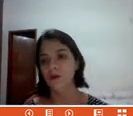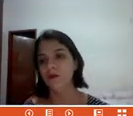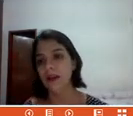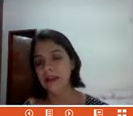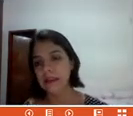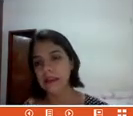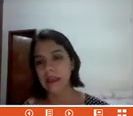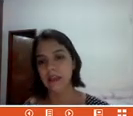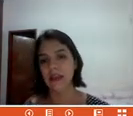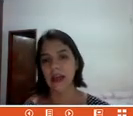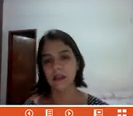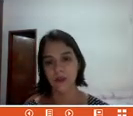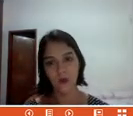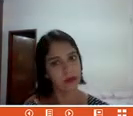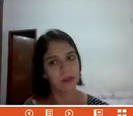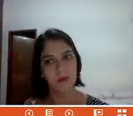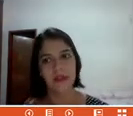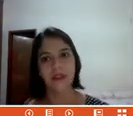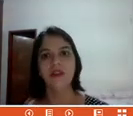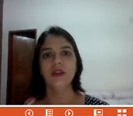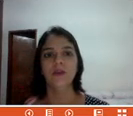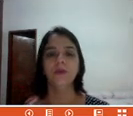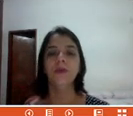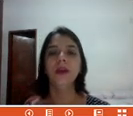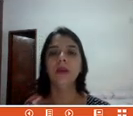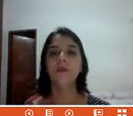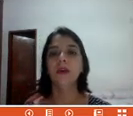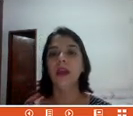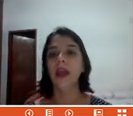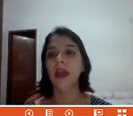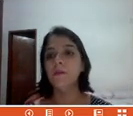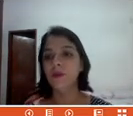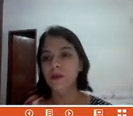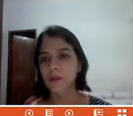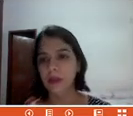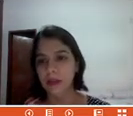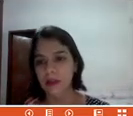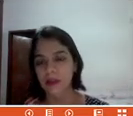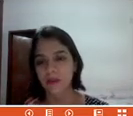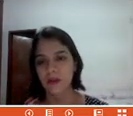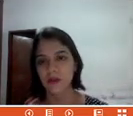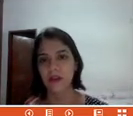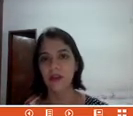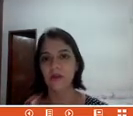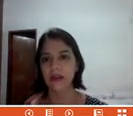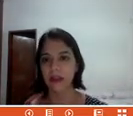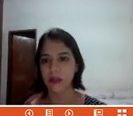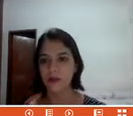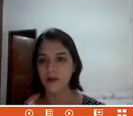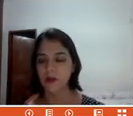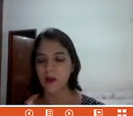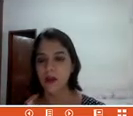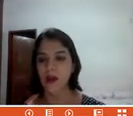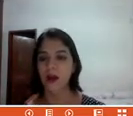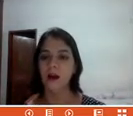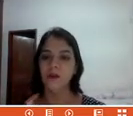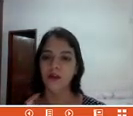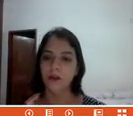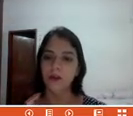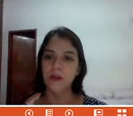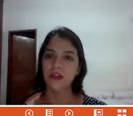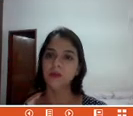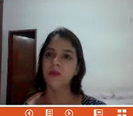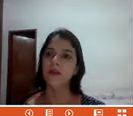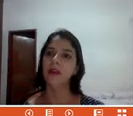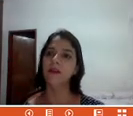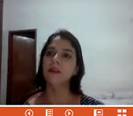não houve a desistência, as lutas persistiram. Por quê? Porque é muito importante que as pessoas tenham acesso ao